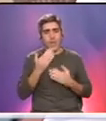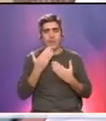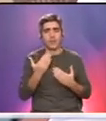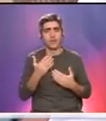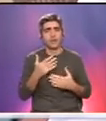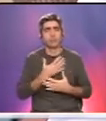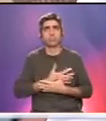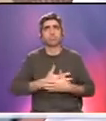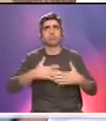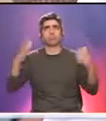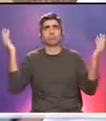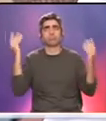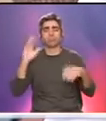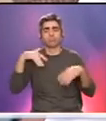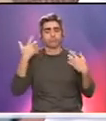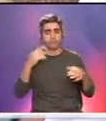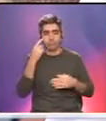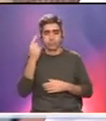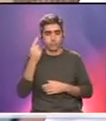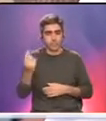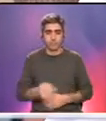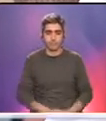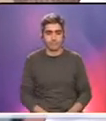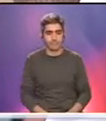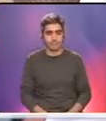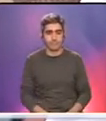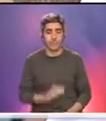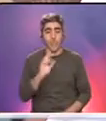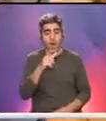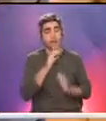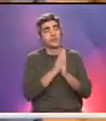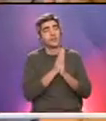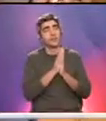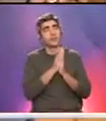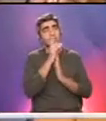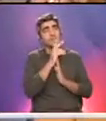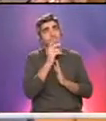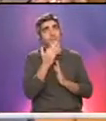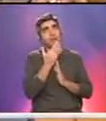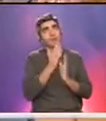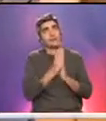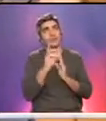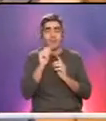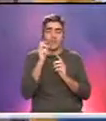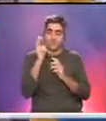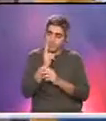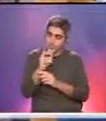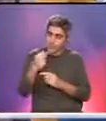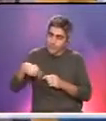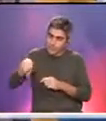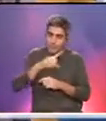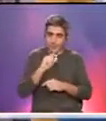enorme. Então é quando rezar pelos seus, rezo por ele. Por mim também, andei lá à procura da